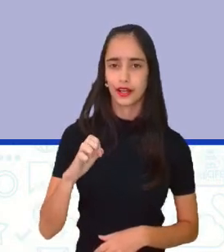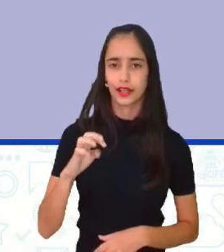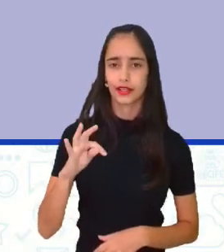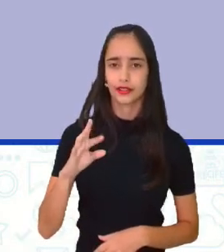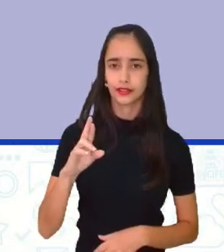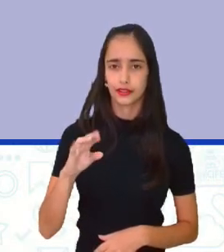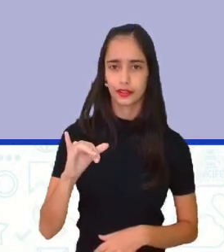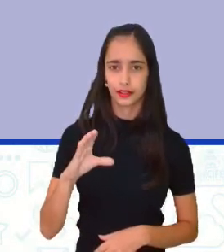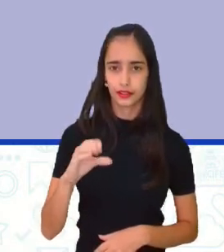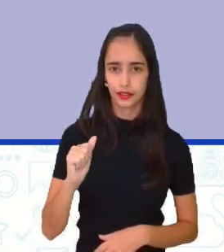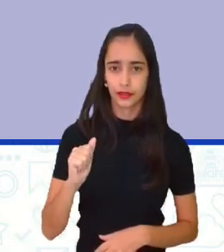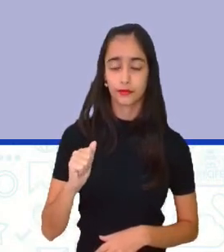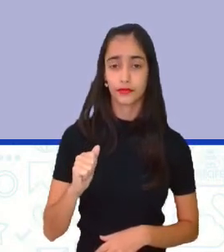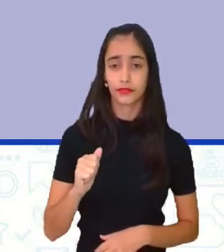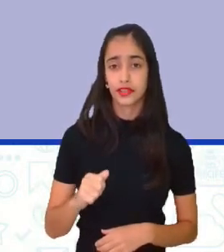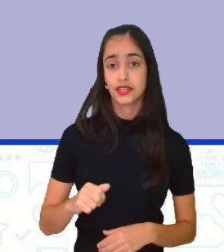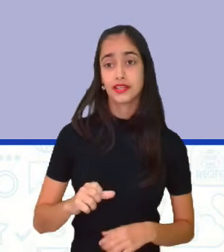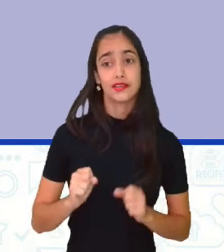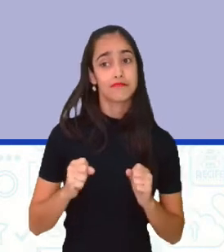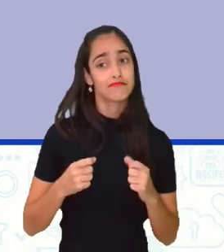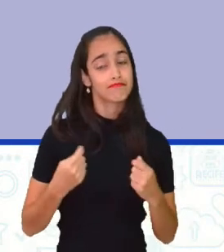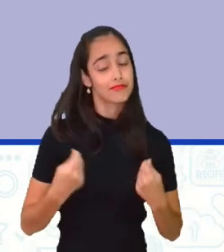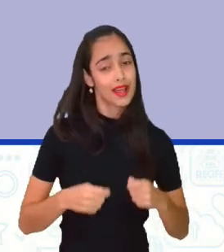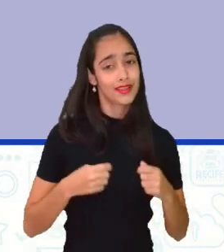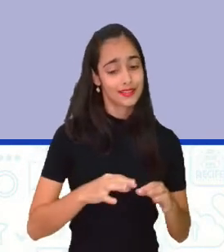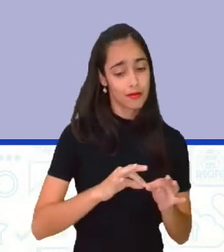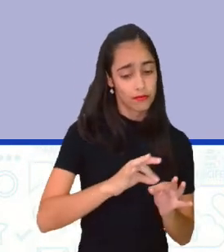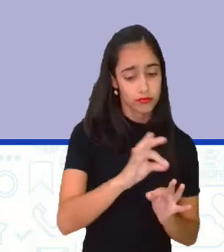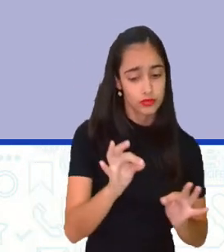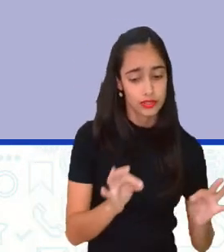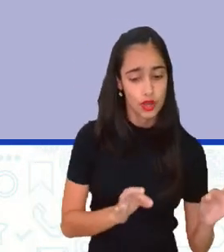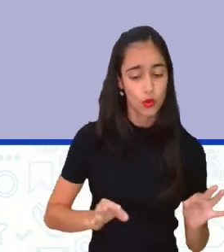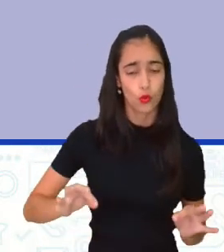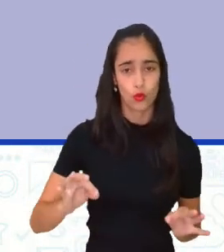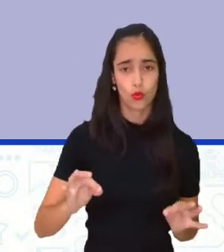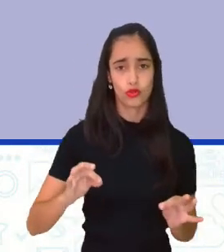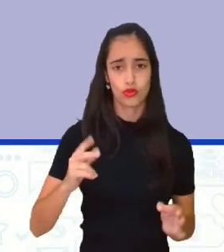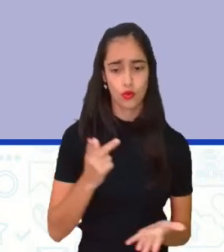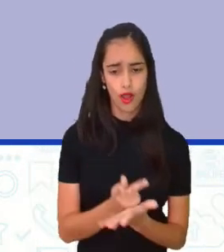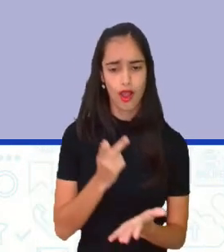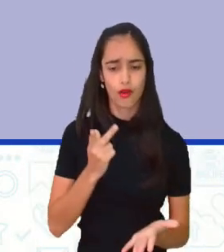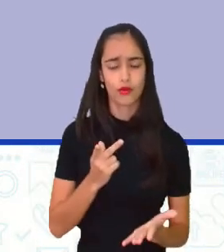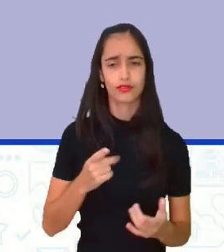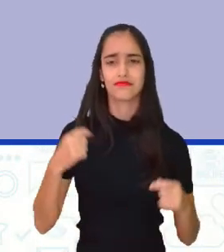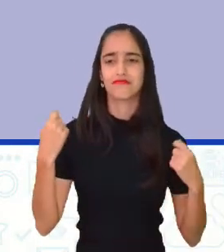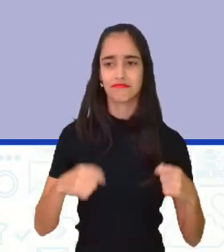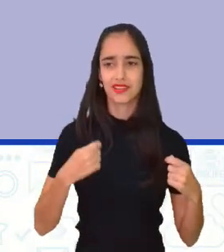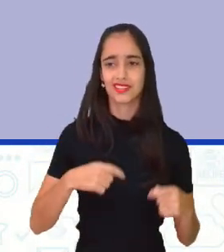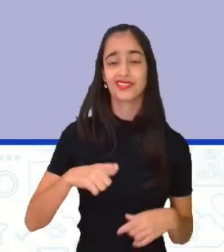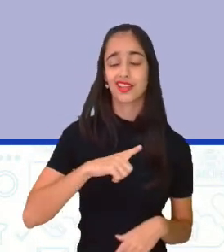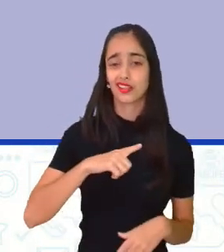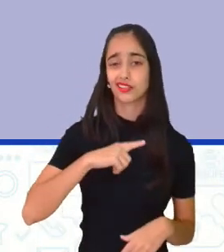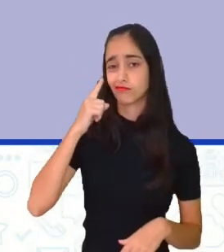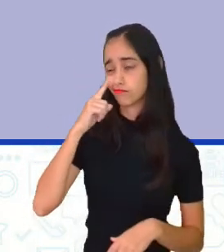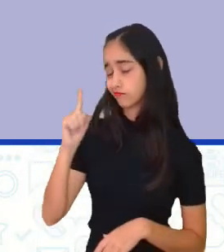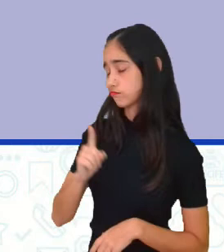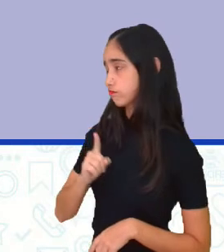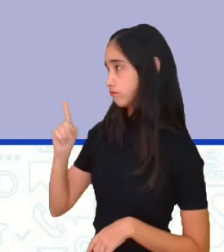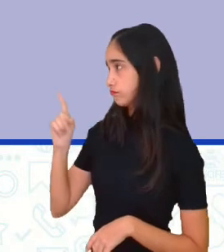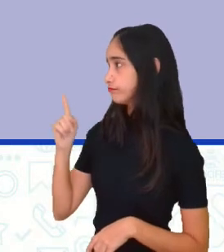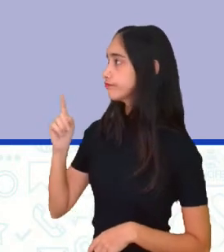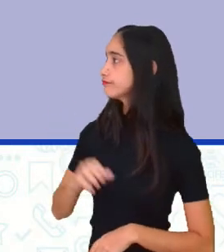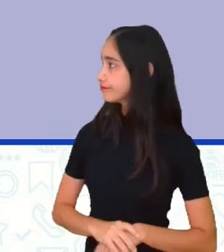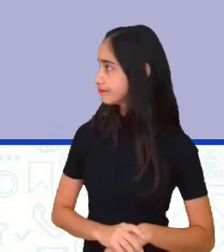ocorra a corrente elétrica. E o que é isso, a corrente elétrica? Então, a corrente elétrica já acontece,